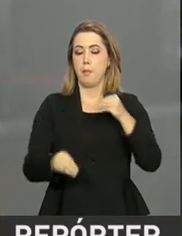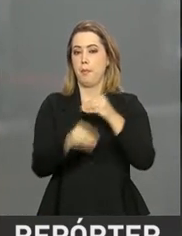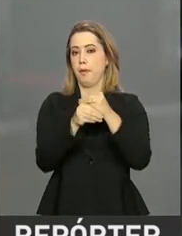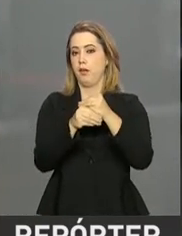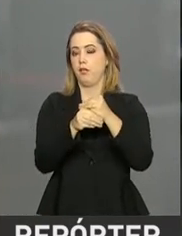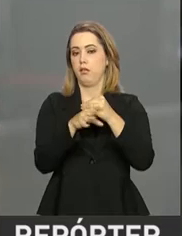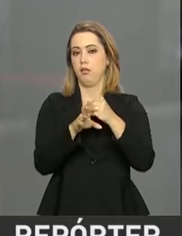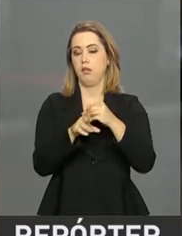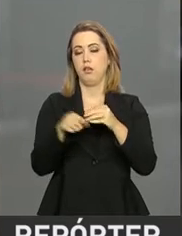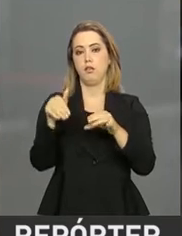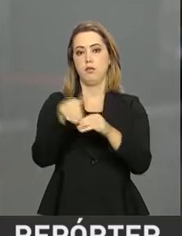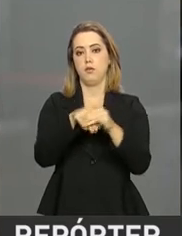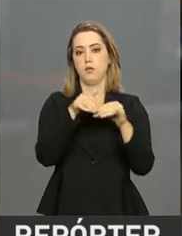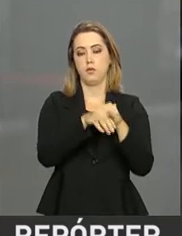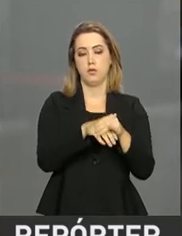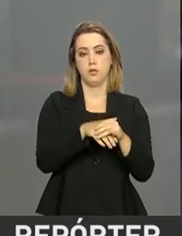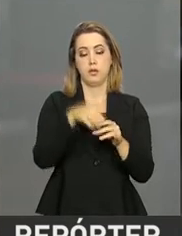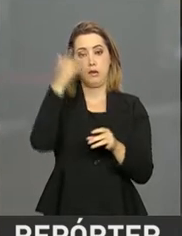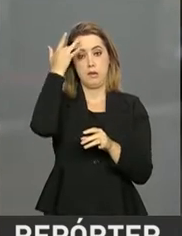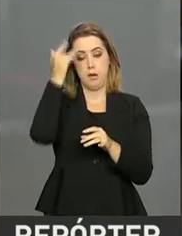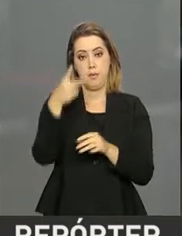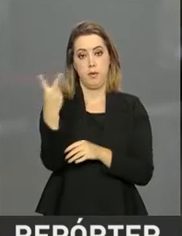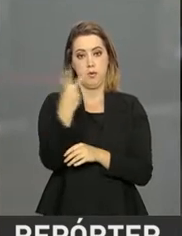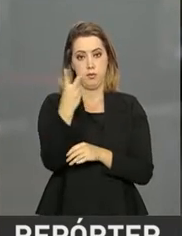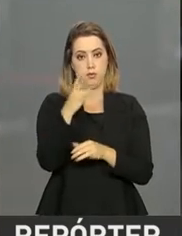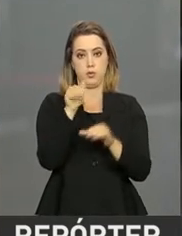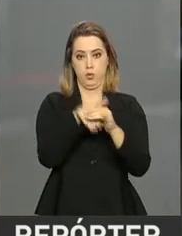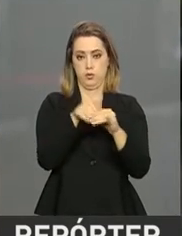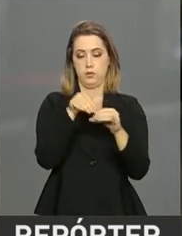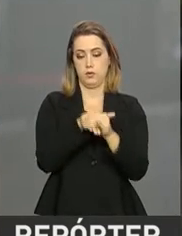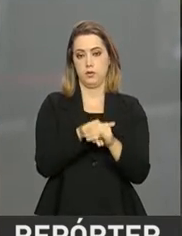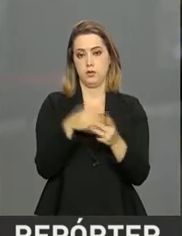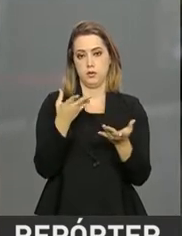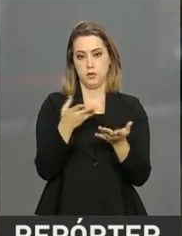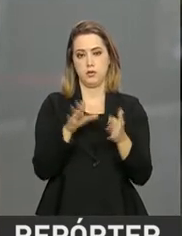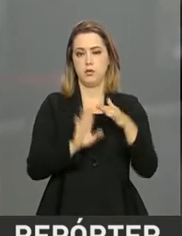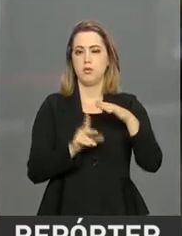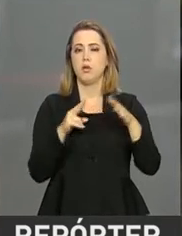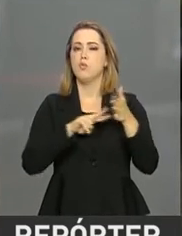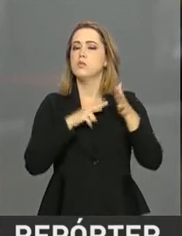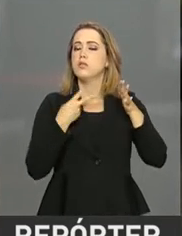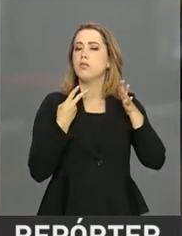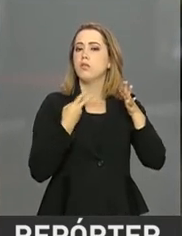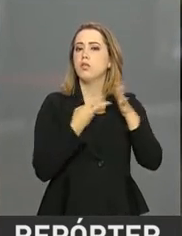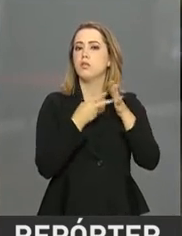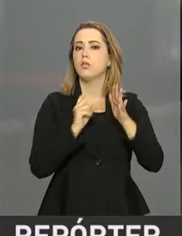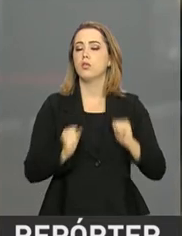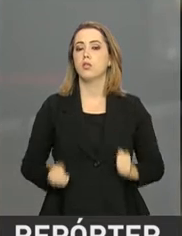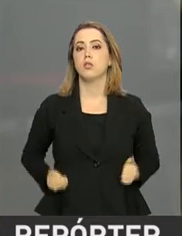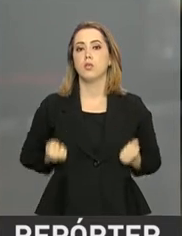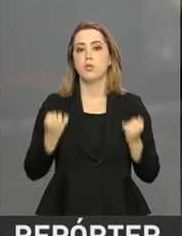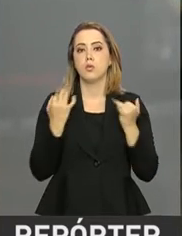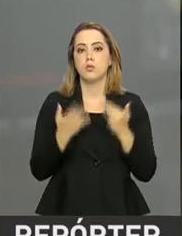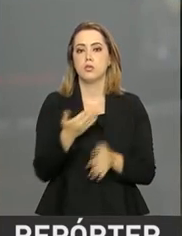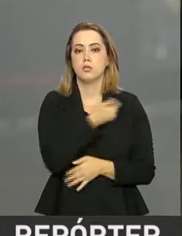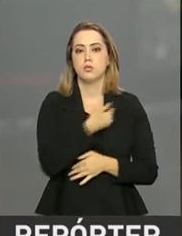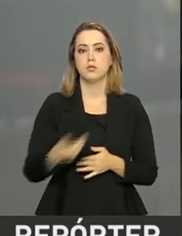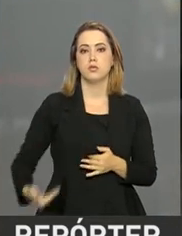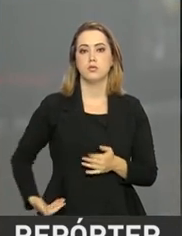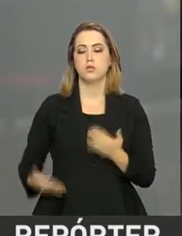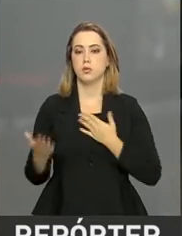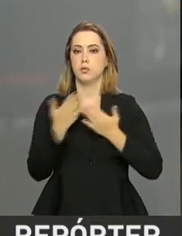em segundo turno na câmara pela proposta os gastos da união não pode crescer mais do que a inflação do ano